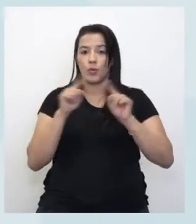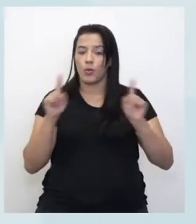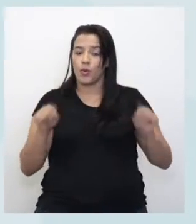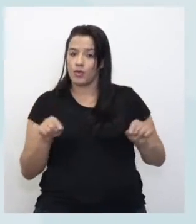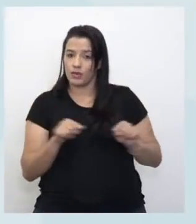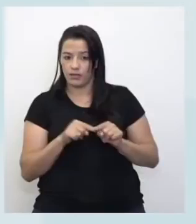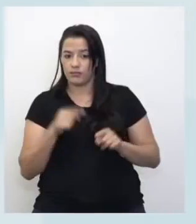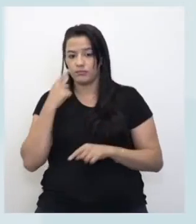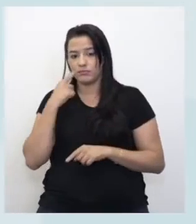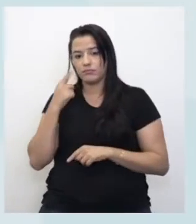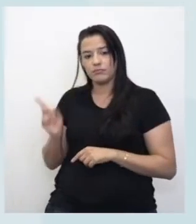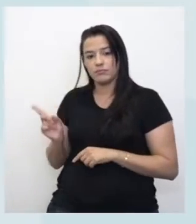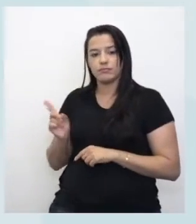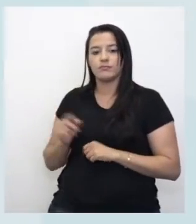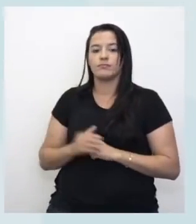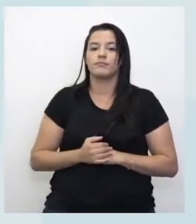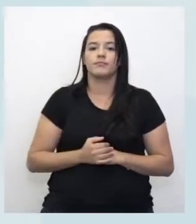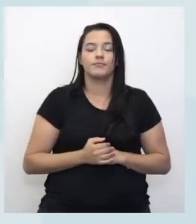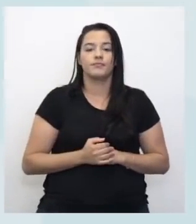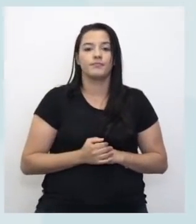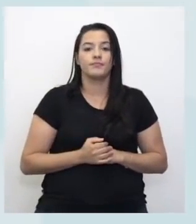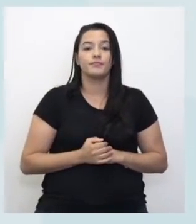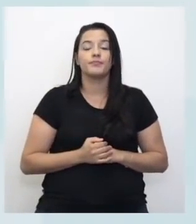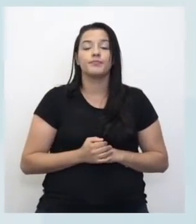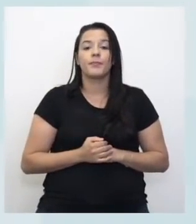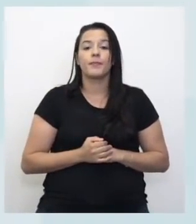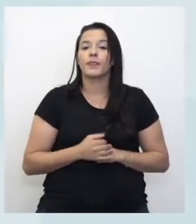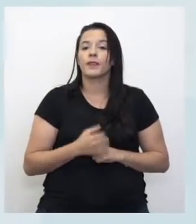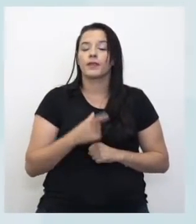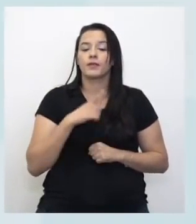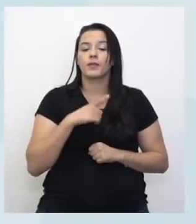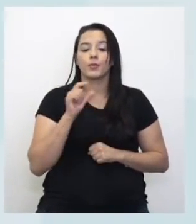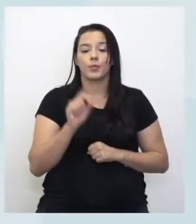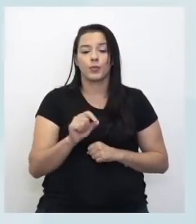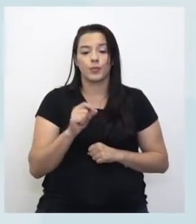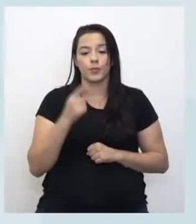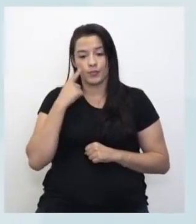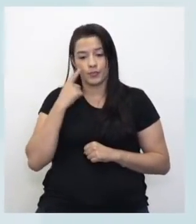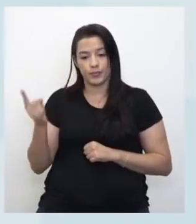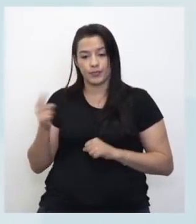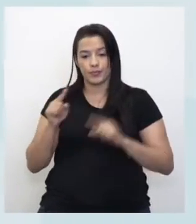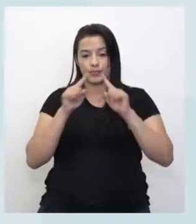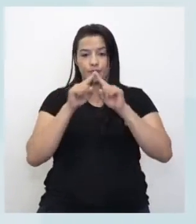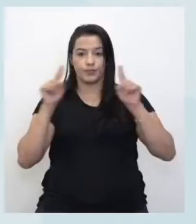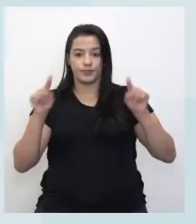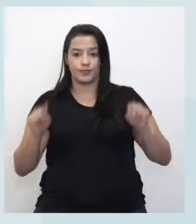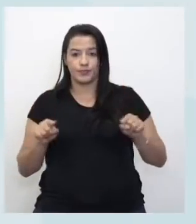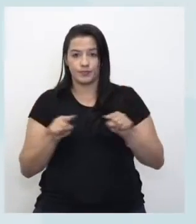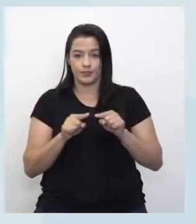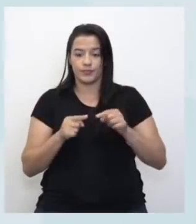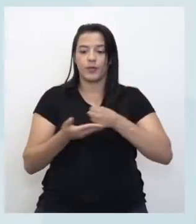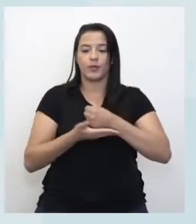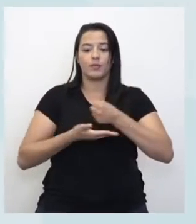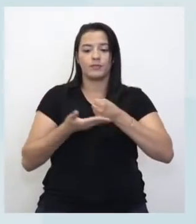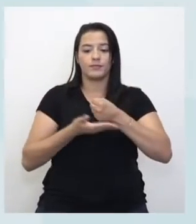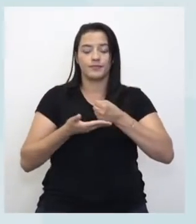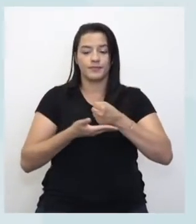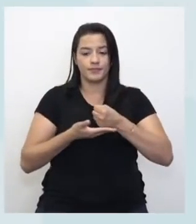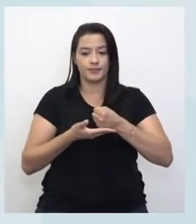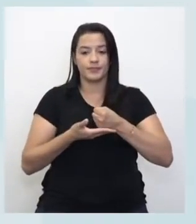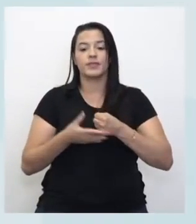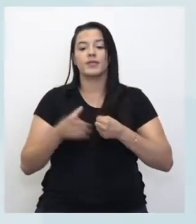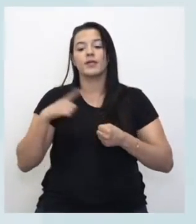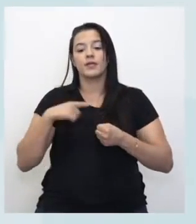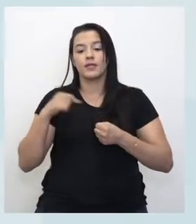né? Então, retangular. Então, nós temos aqui a base retangular